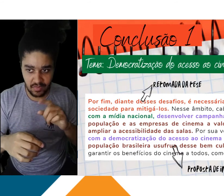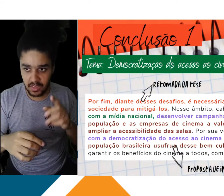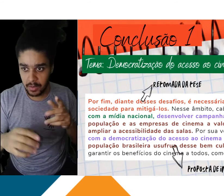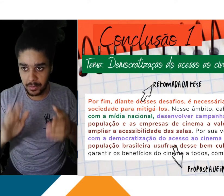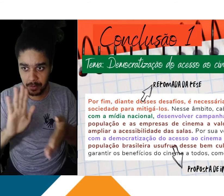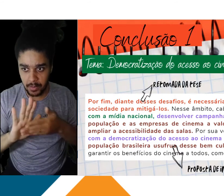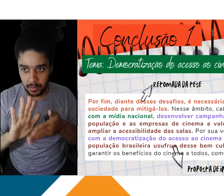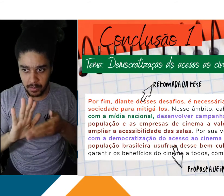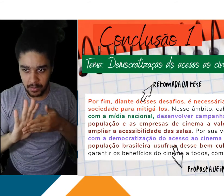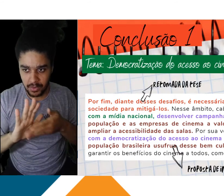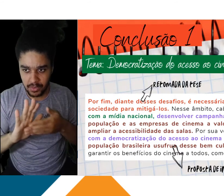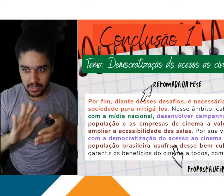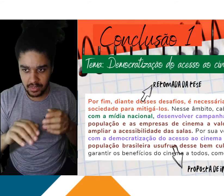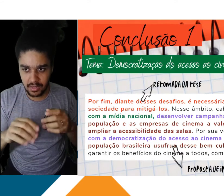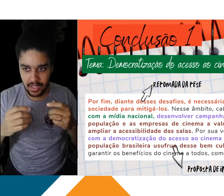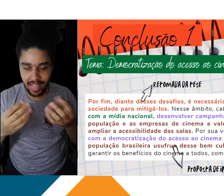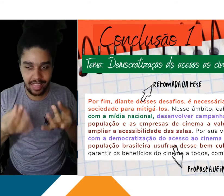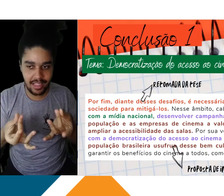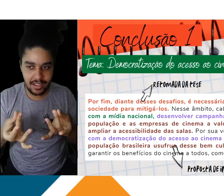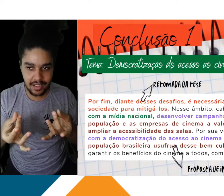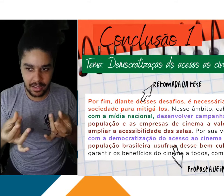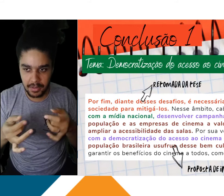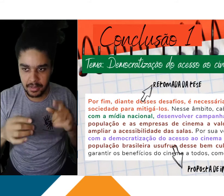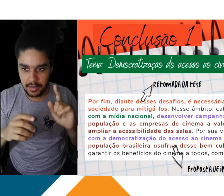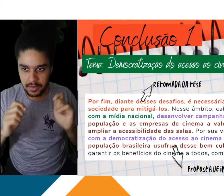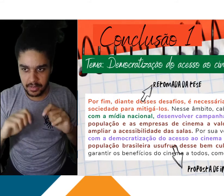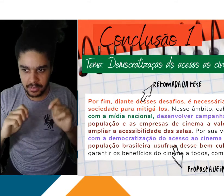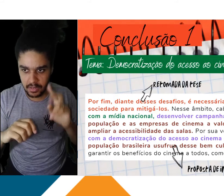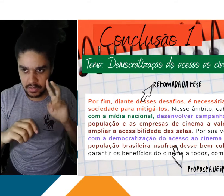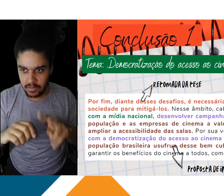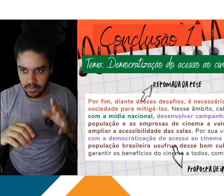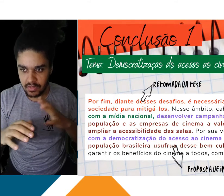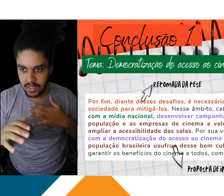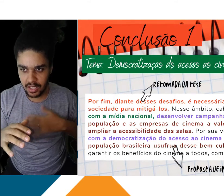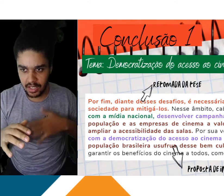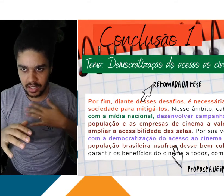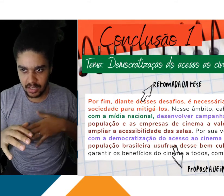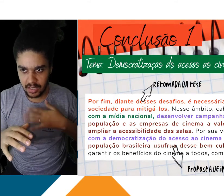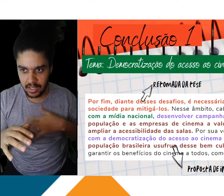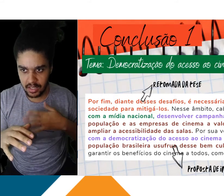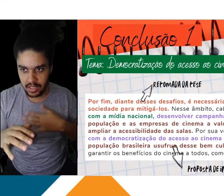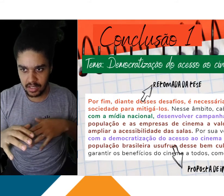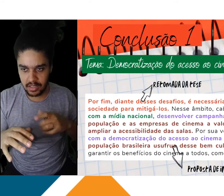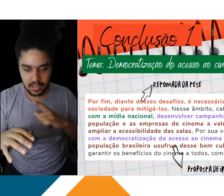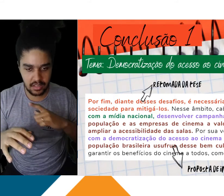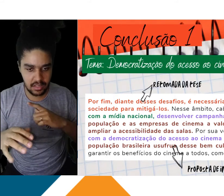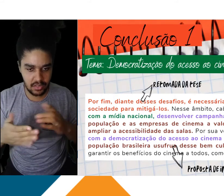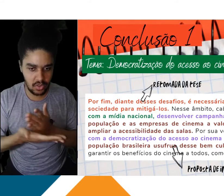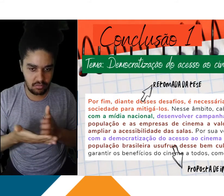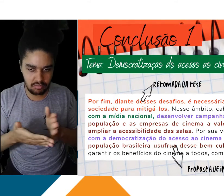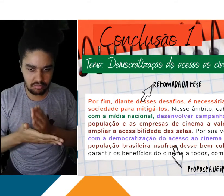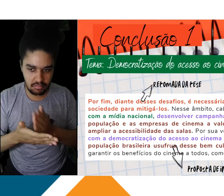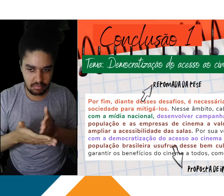aula. A proposta de intervenção ela é muito delicada, ela precisa ter os 5 elementos válidos. Se vocês olharem com calma, essa aqui deixa a desejar